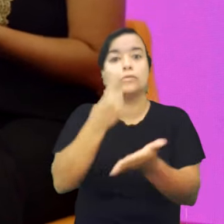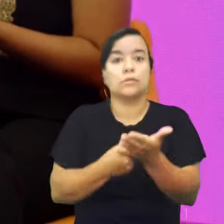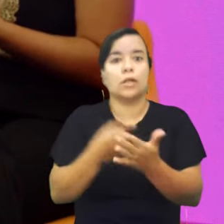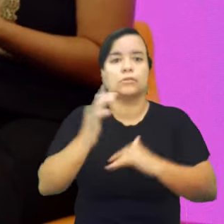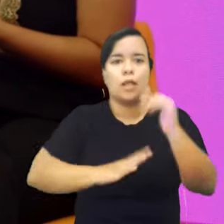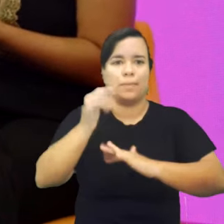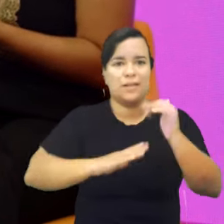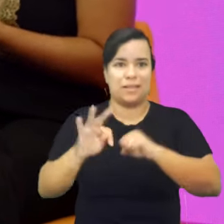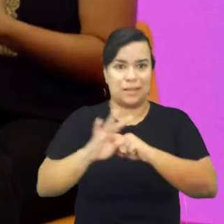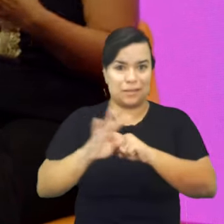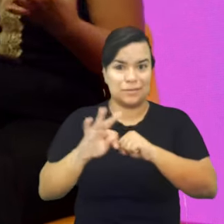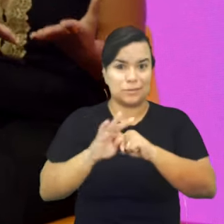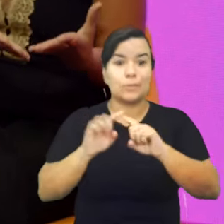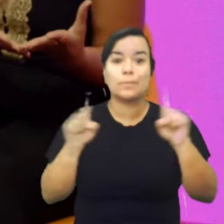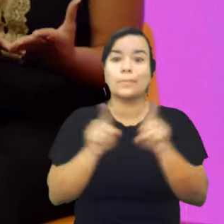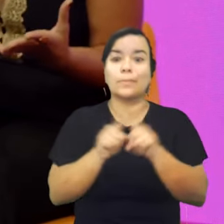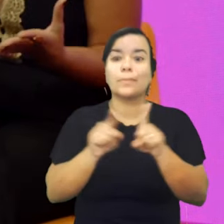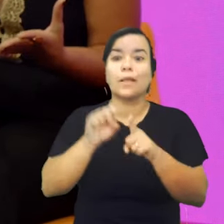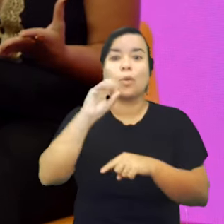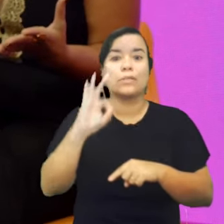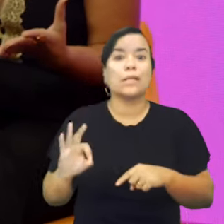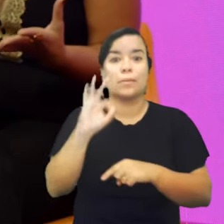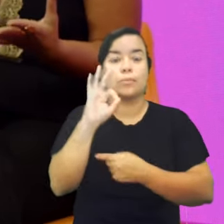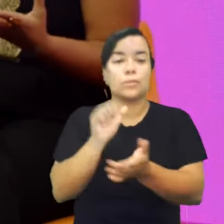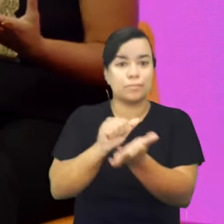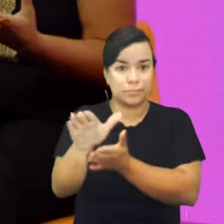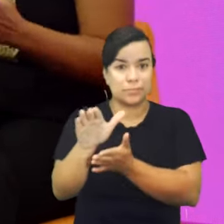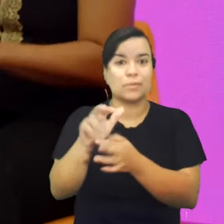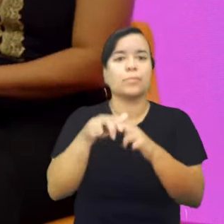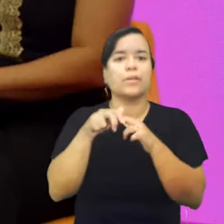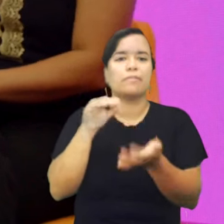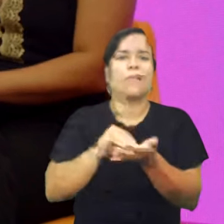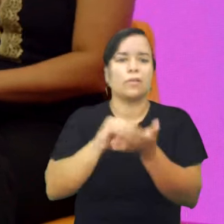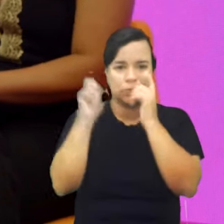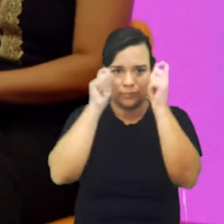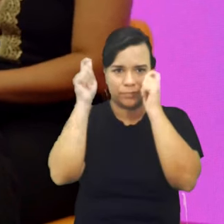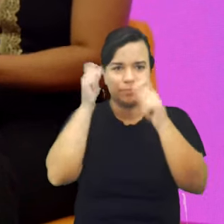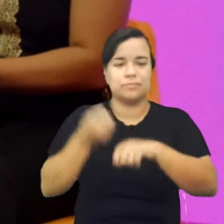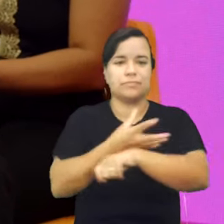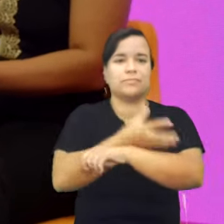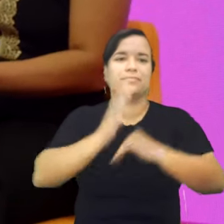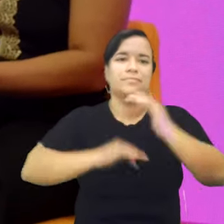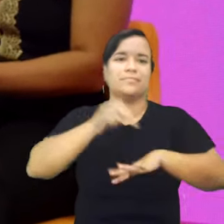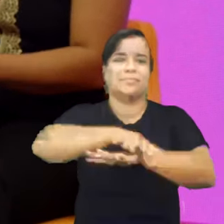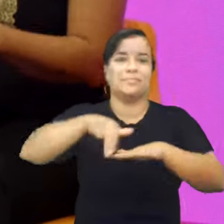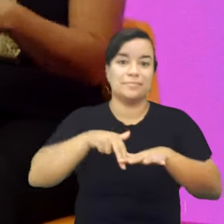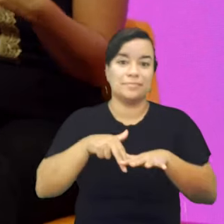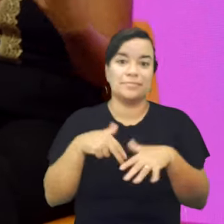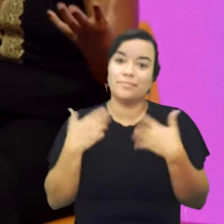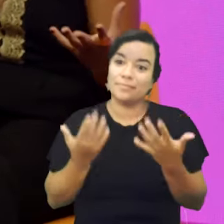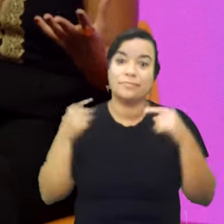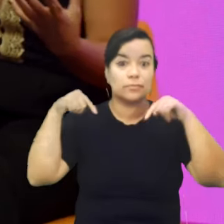suas habilidades técnicas, mas 80% deles são demitidos pela falta exatamente das soft skills. Né? E hoje,